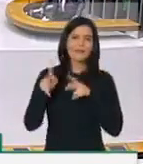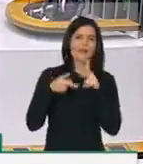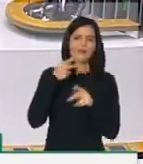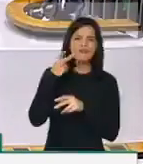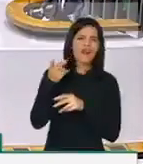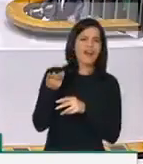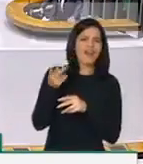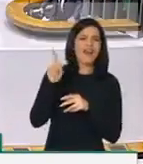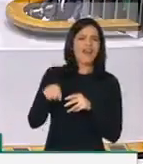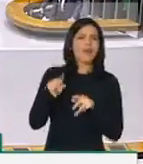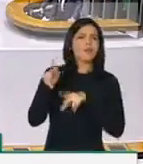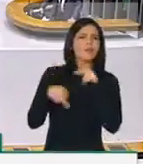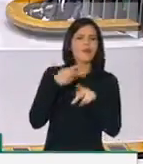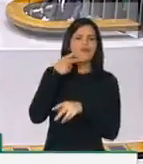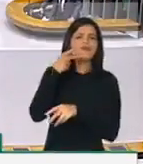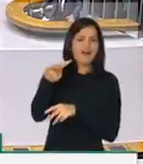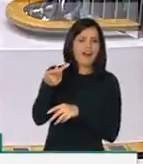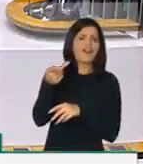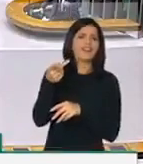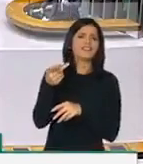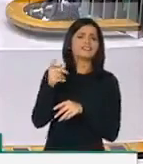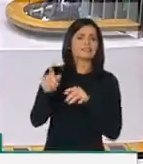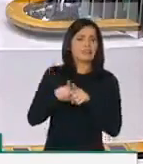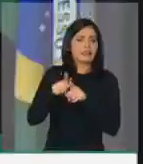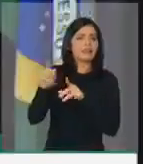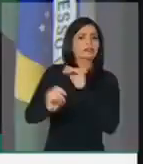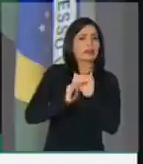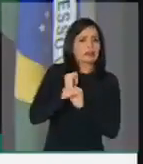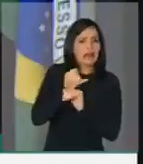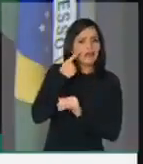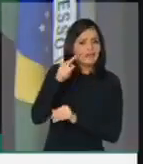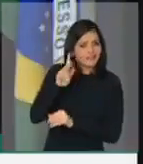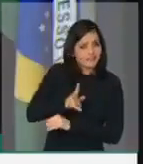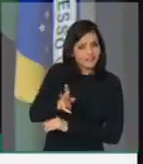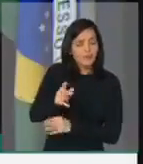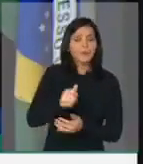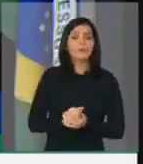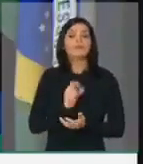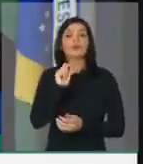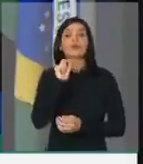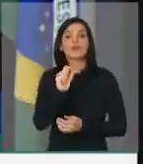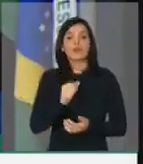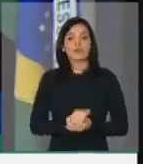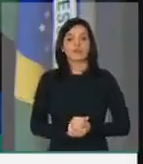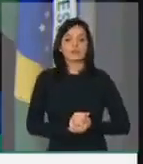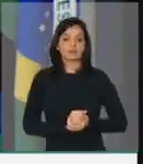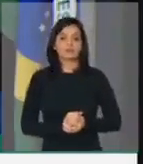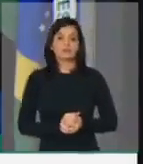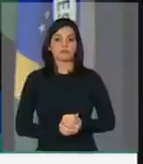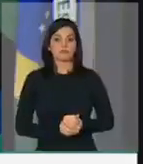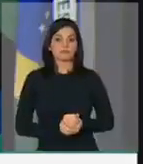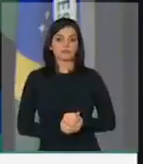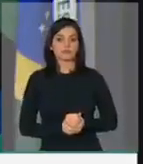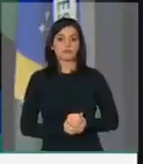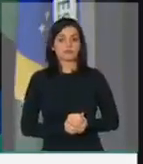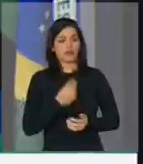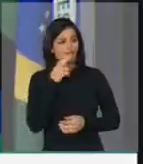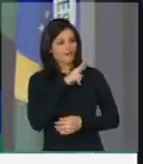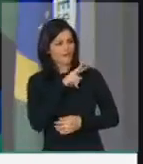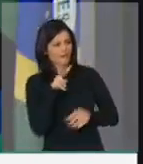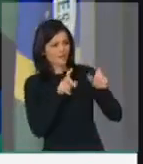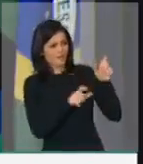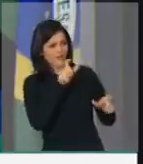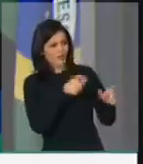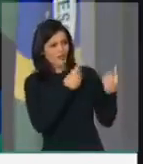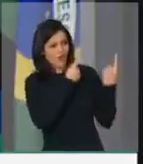estou no até um ditado popular na internet que fala que quando vejo quem está contra bolsonaro